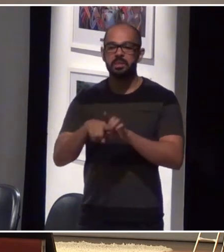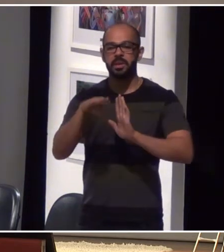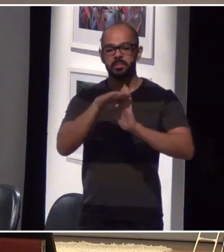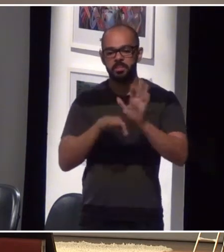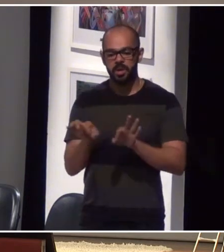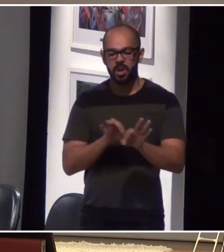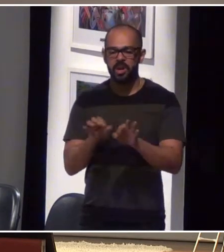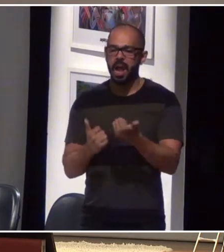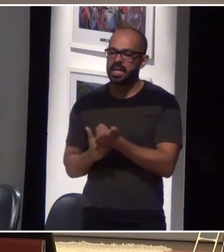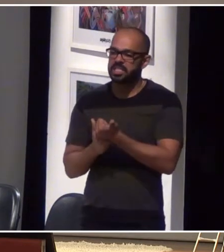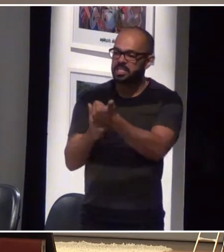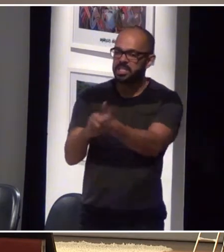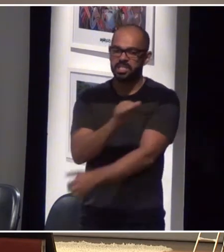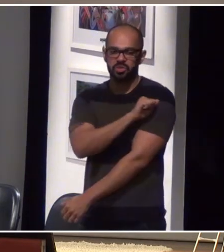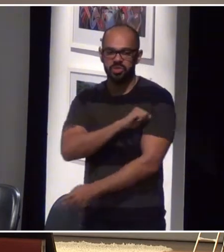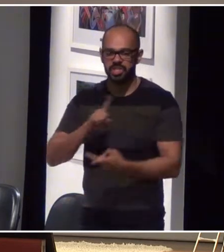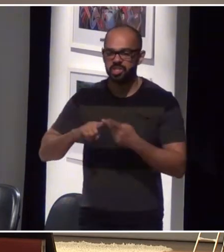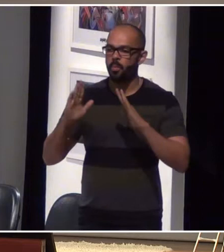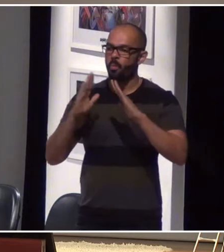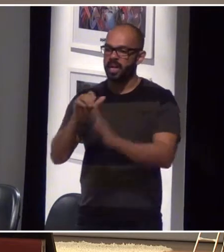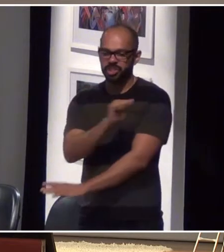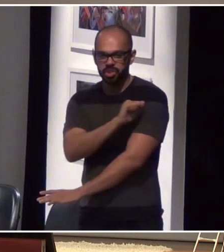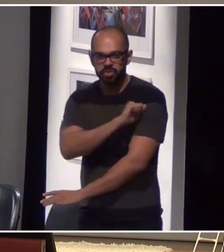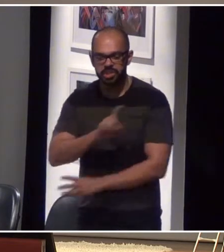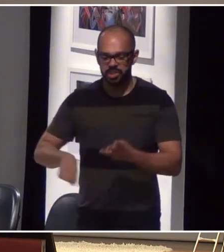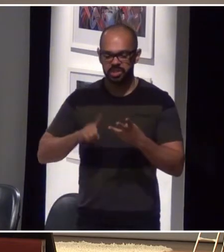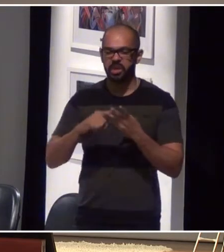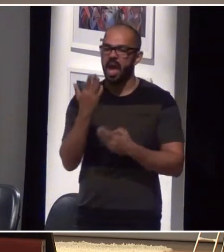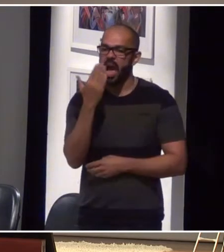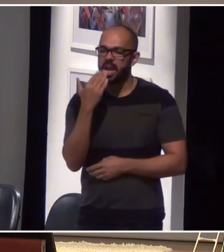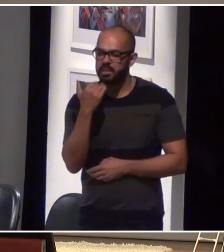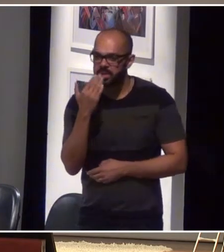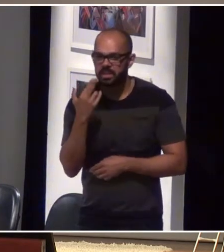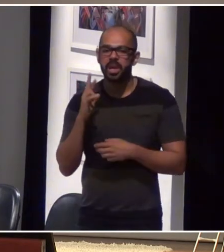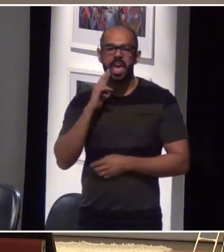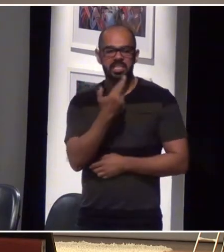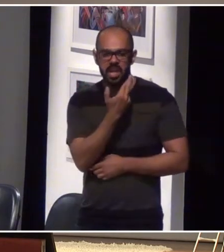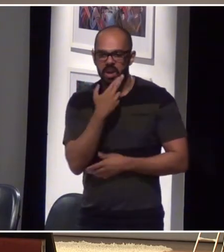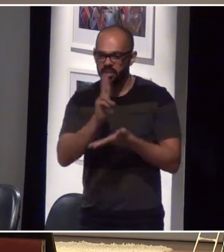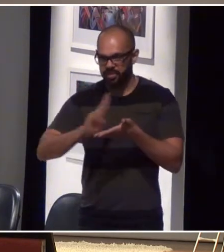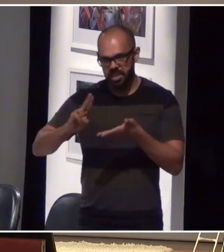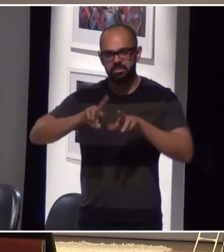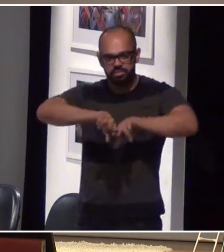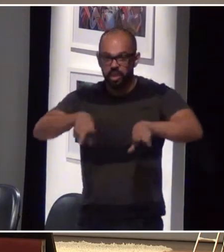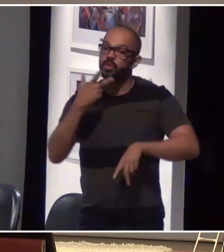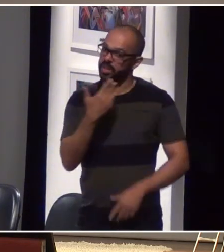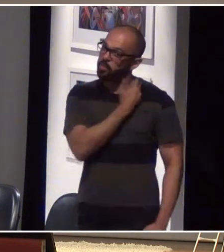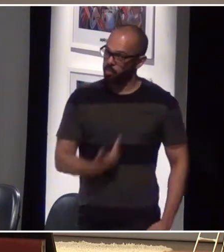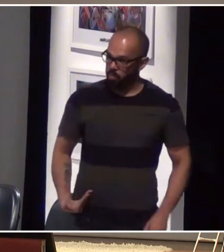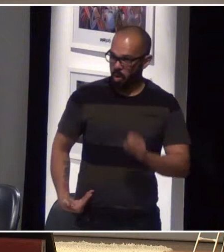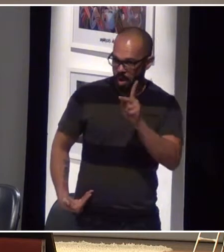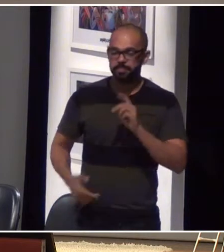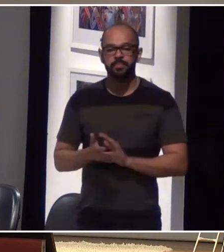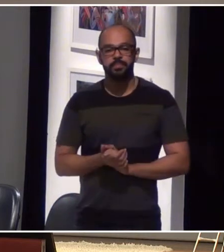também programas de assistência estudantil, é moradia estudantil, é alimentação via restaurantes universitários, eu estou falando das